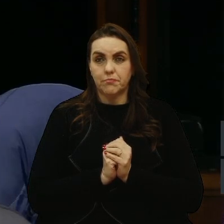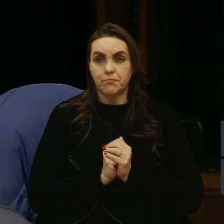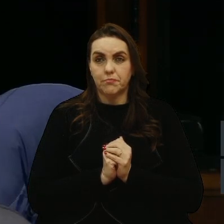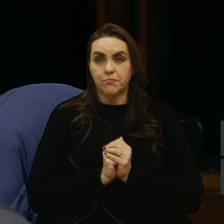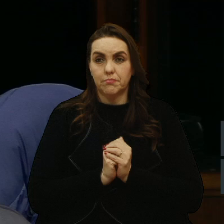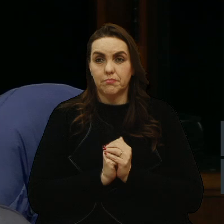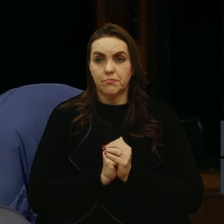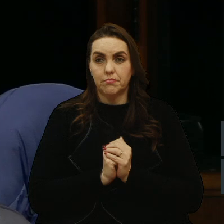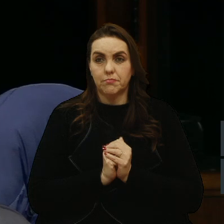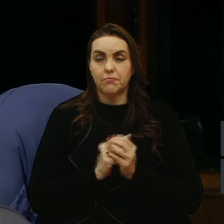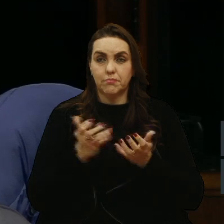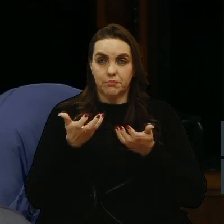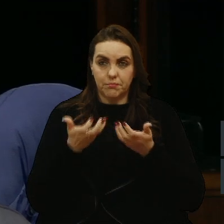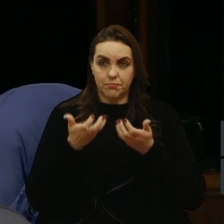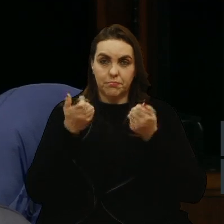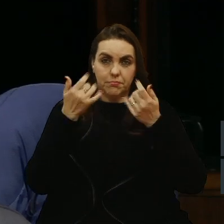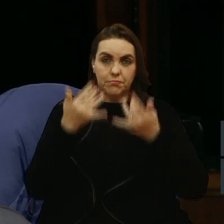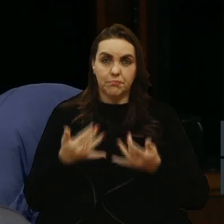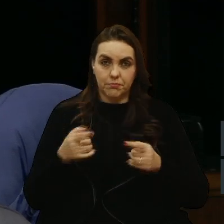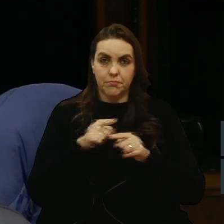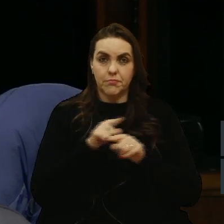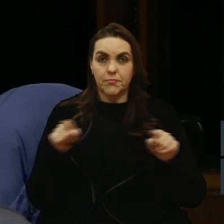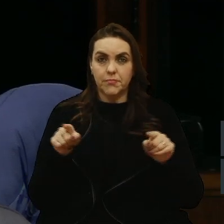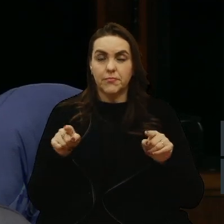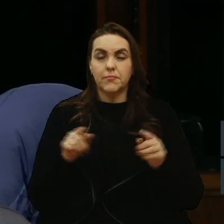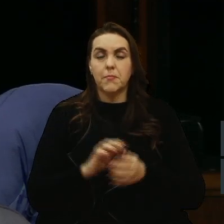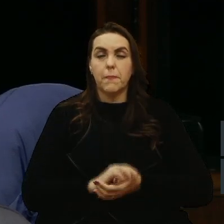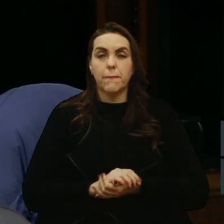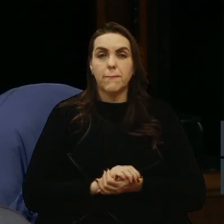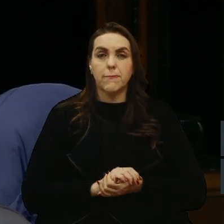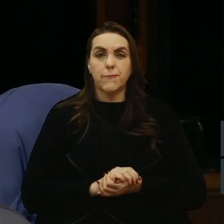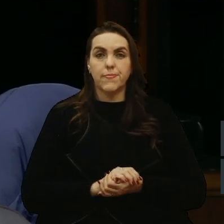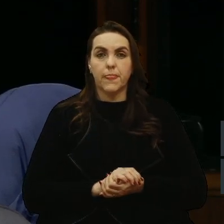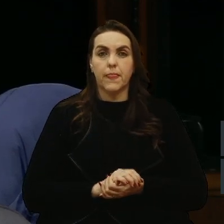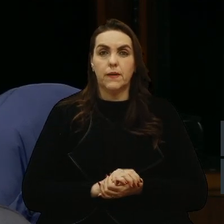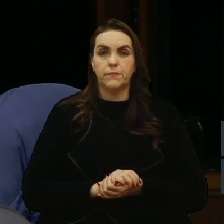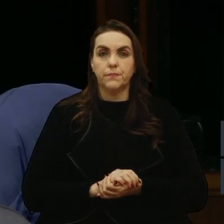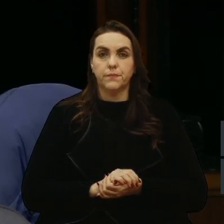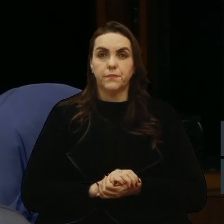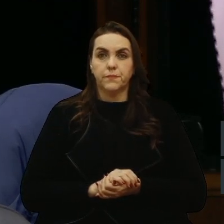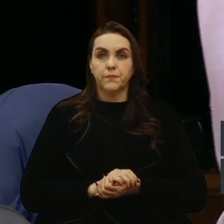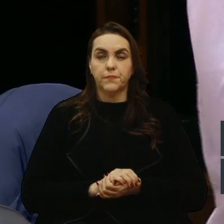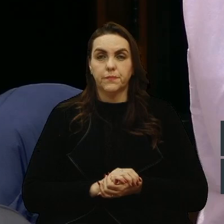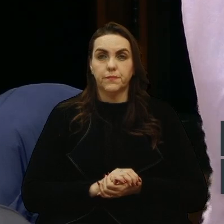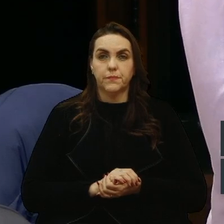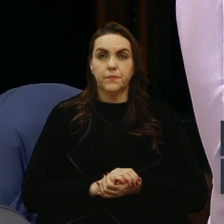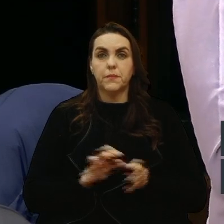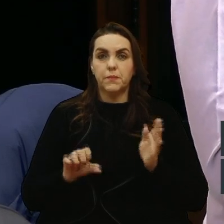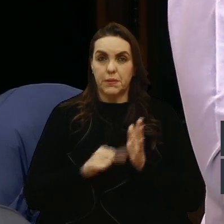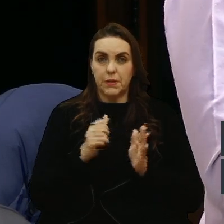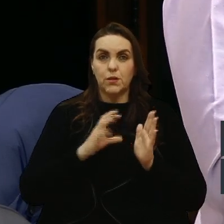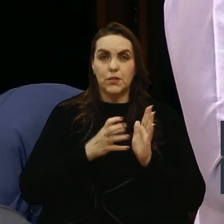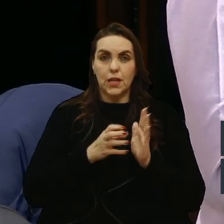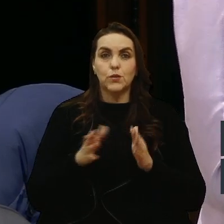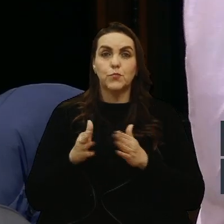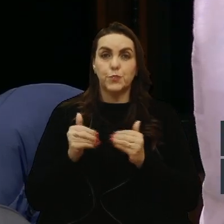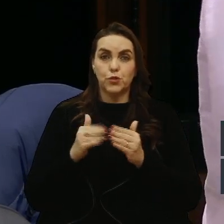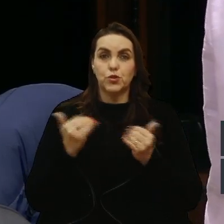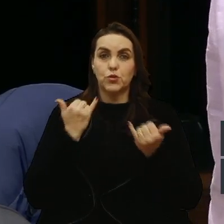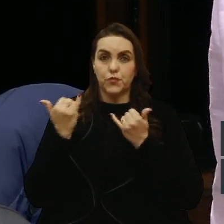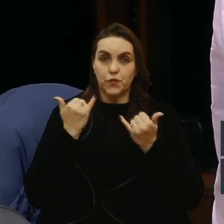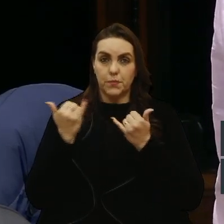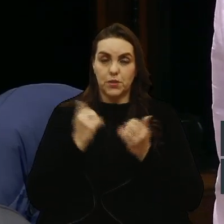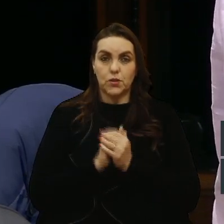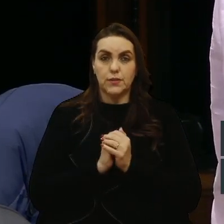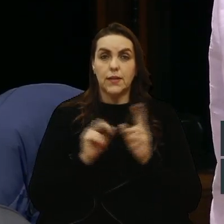trazer aos senhores e às senhoras. Primeiro, dos dados do pedido de informações